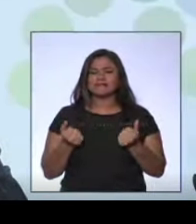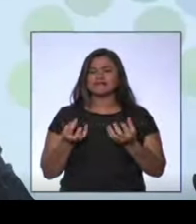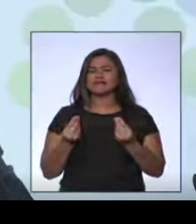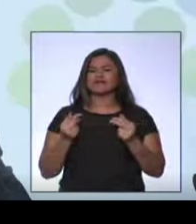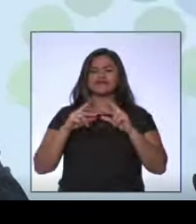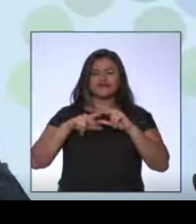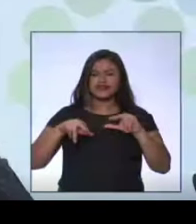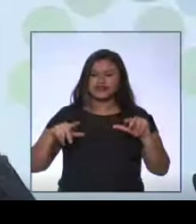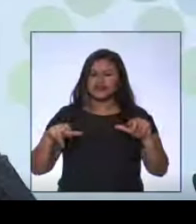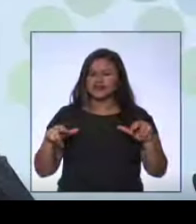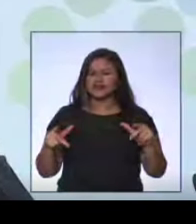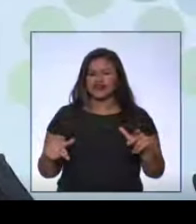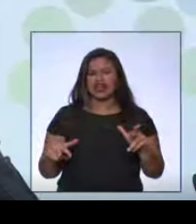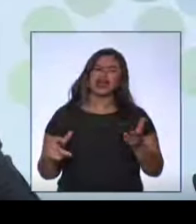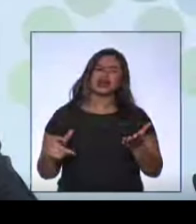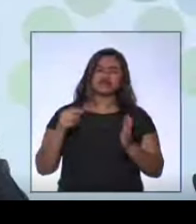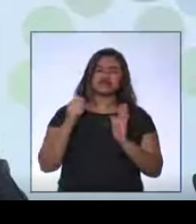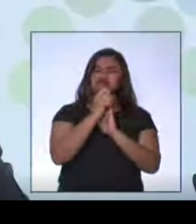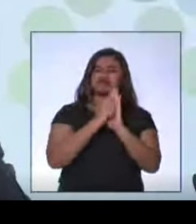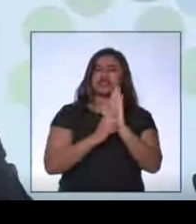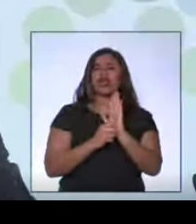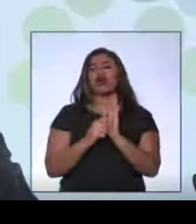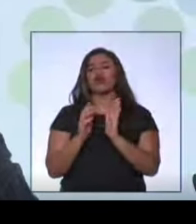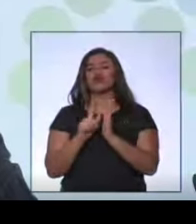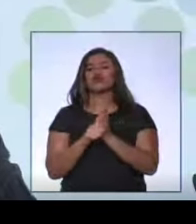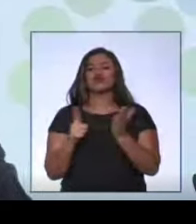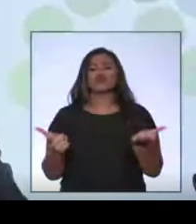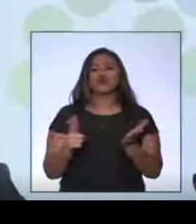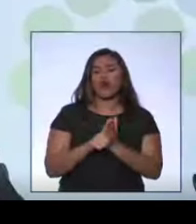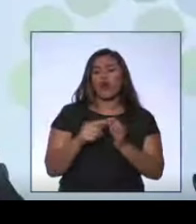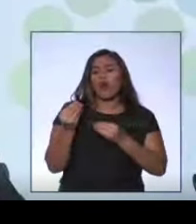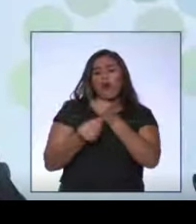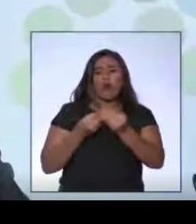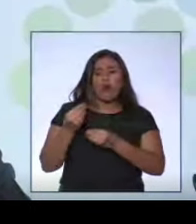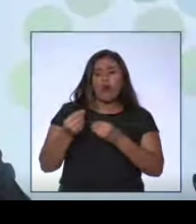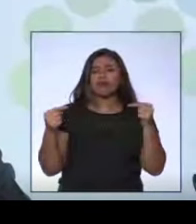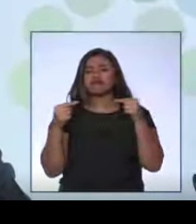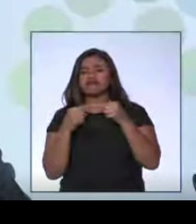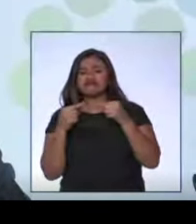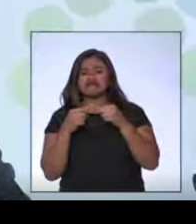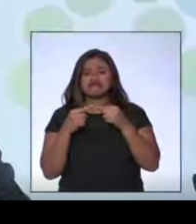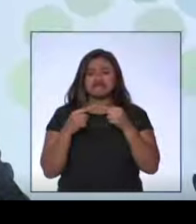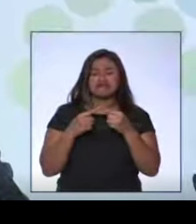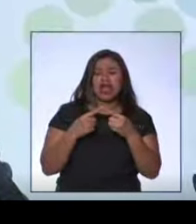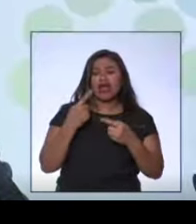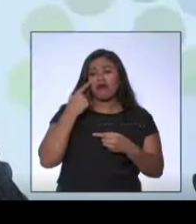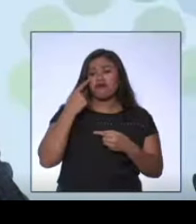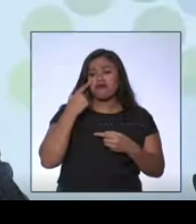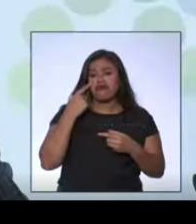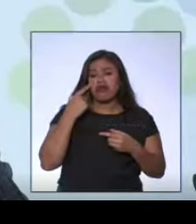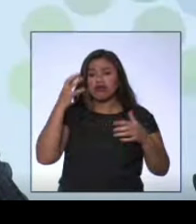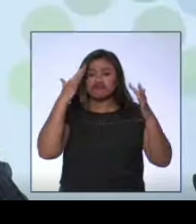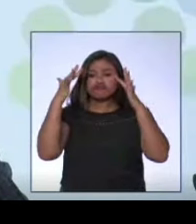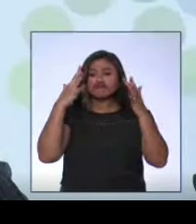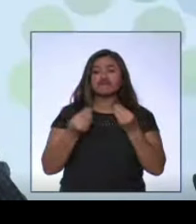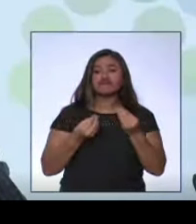as diversas colocações do texto jornalístico, onde a gente encaixa o texto jornal, como a gente interpreta o texto jornalístico e as diversas formas